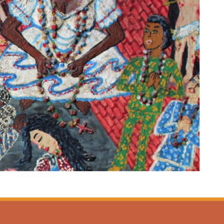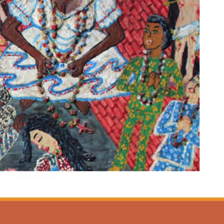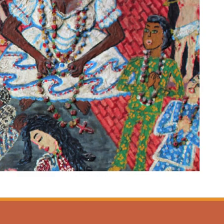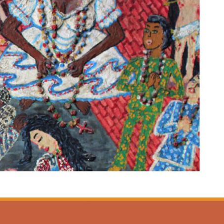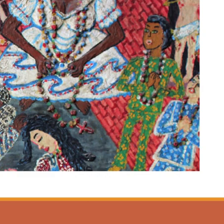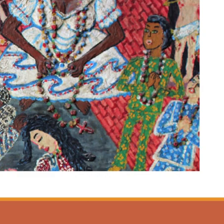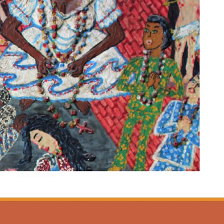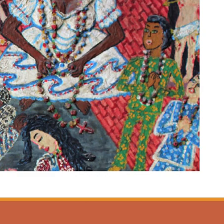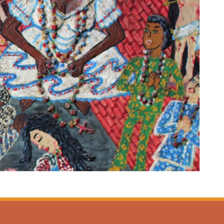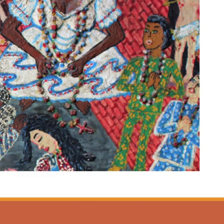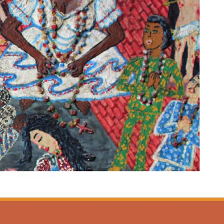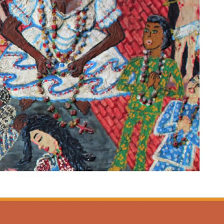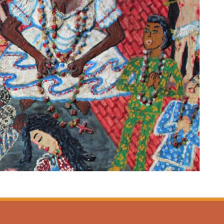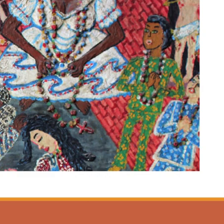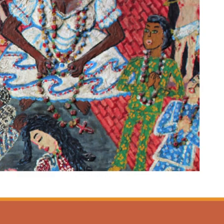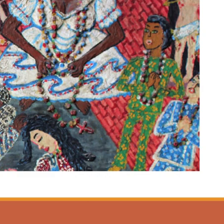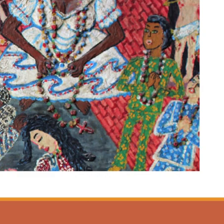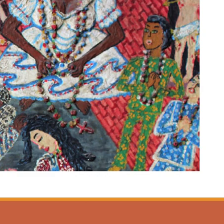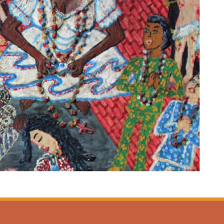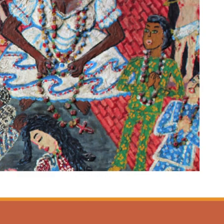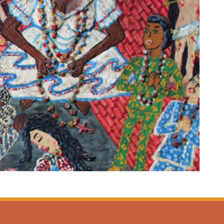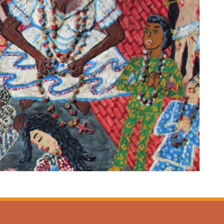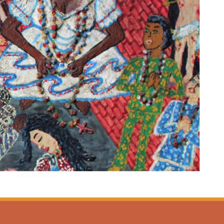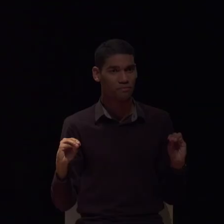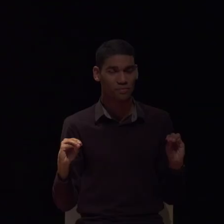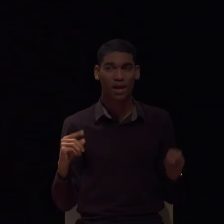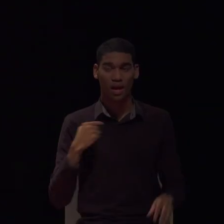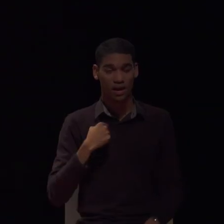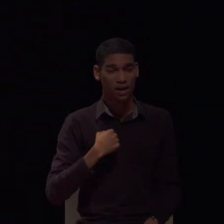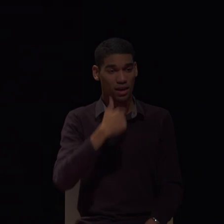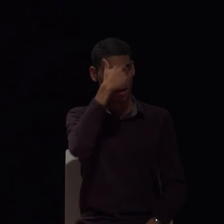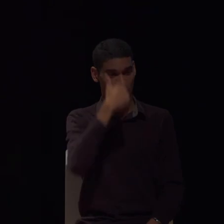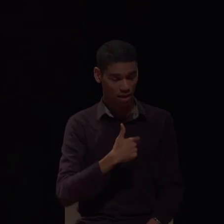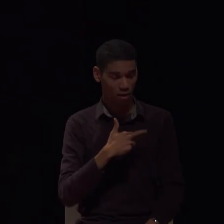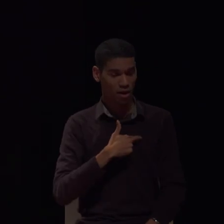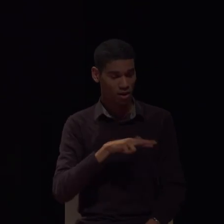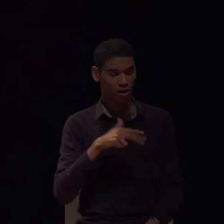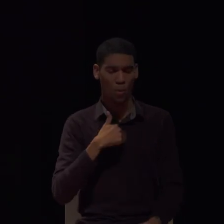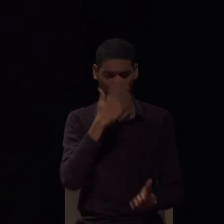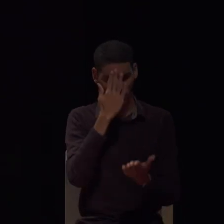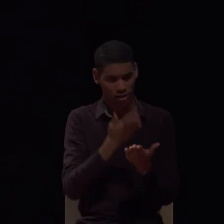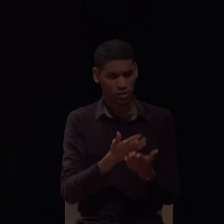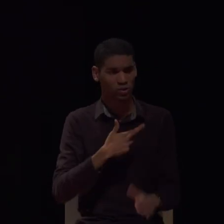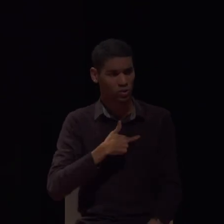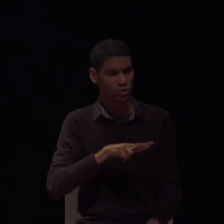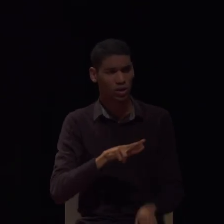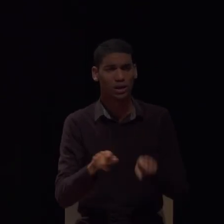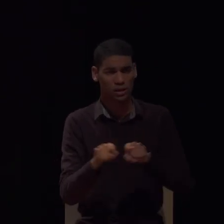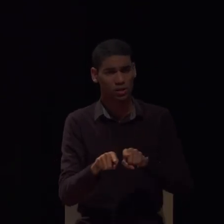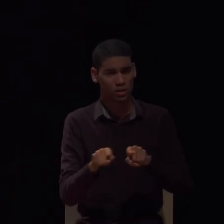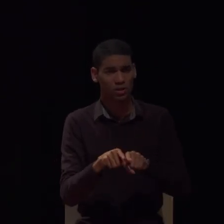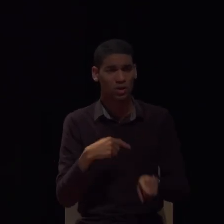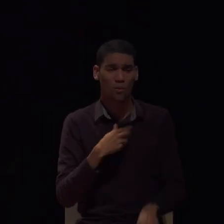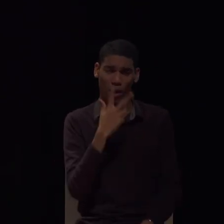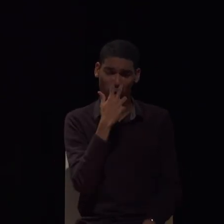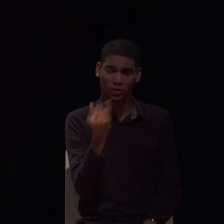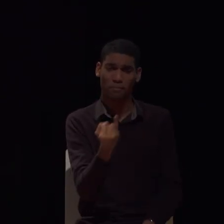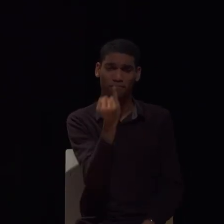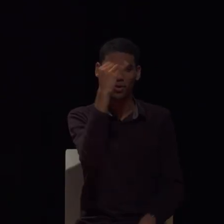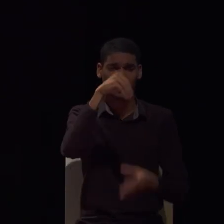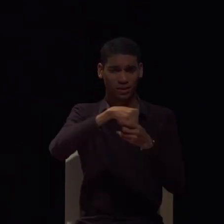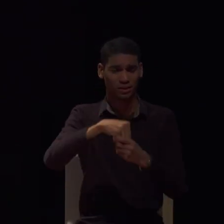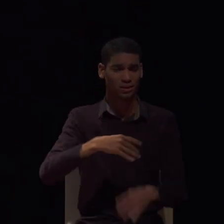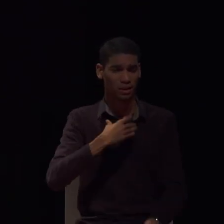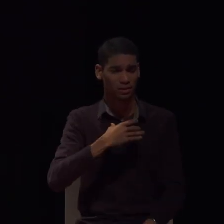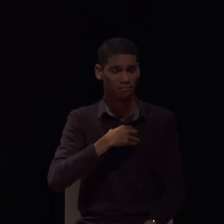essa religiosidade né eu como religioso que acredito na região eu acho que é importante as pessoas ea religiosidade